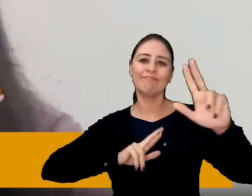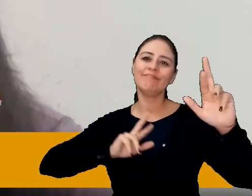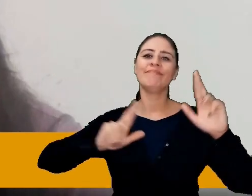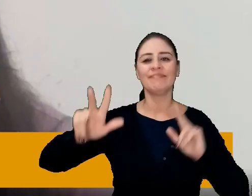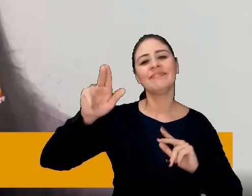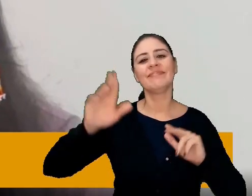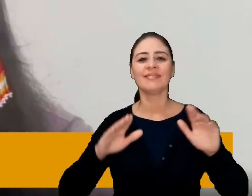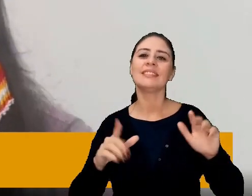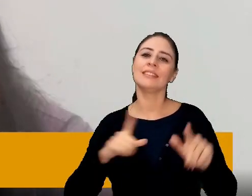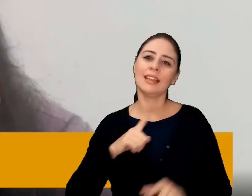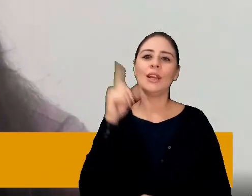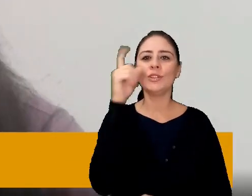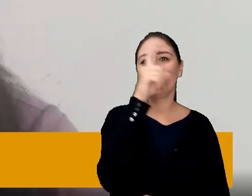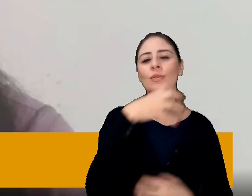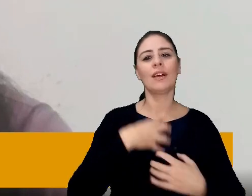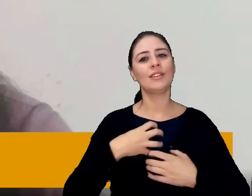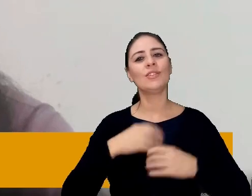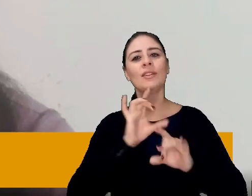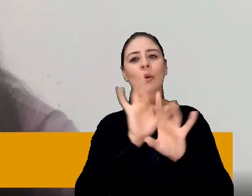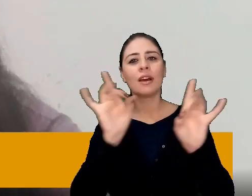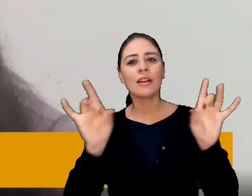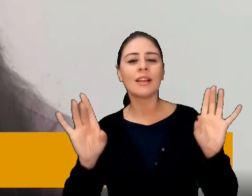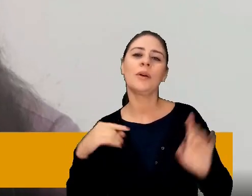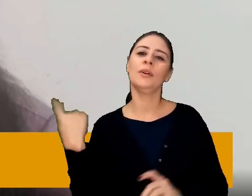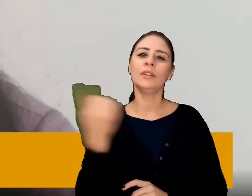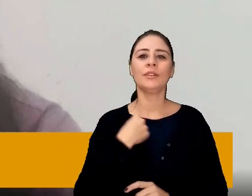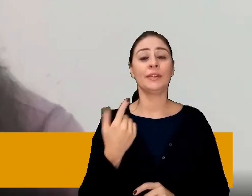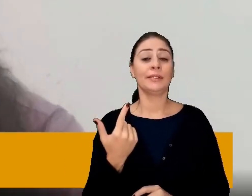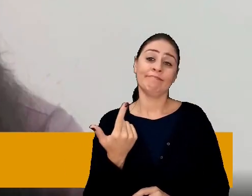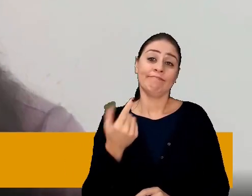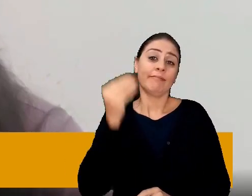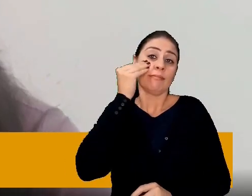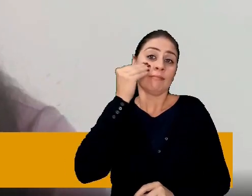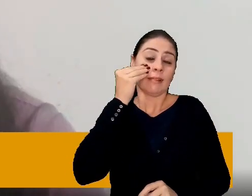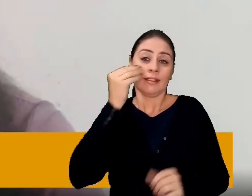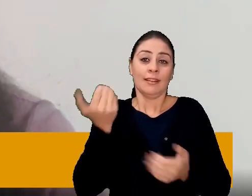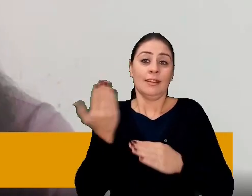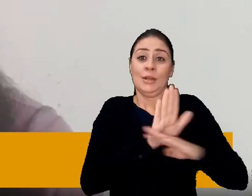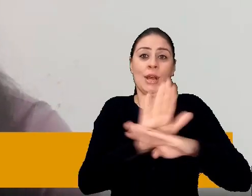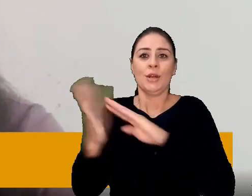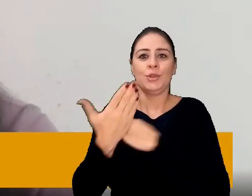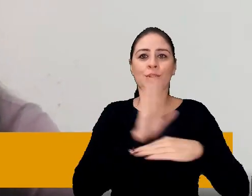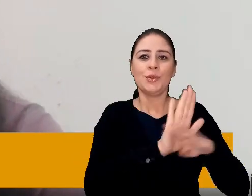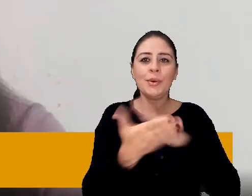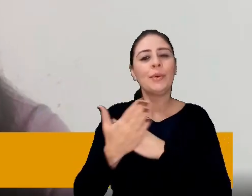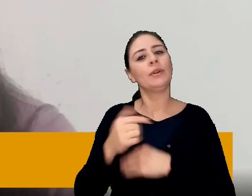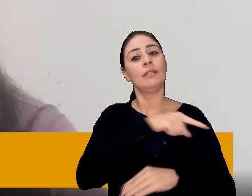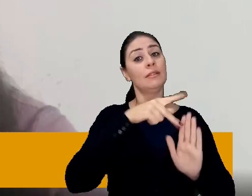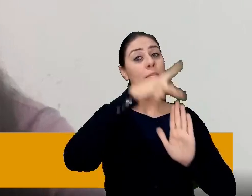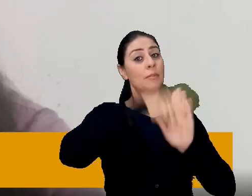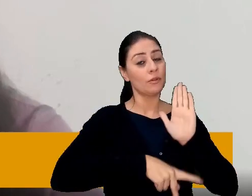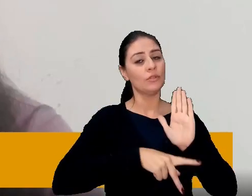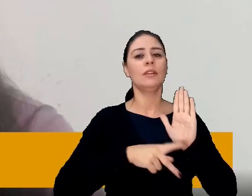diferentes, cada um tem um processo de aprendizagem, cada um tem um processo de passar pelas dificuldades, então a gente procura um se agarrar